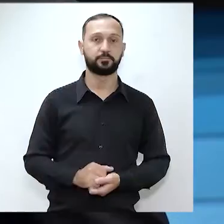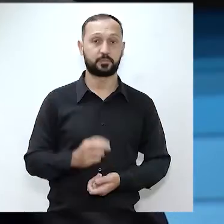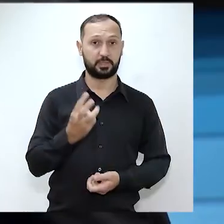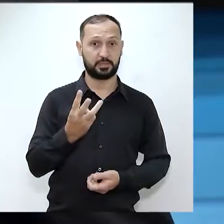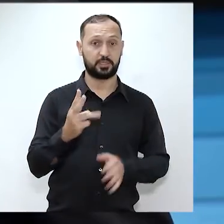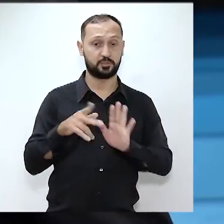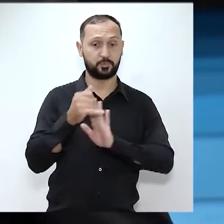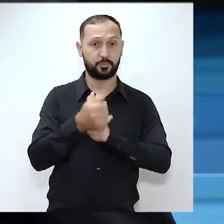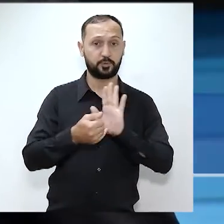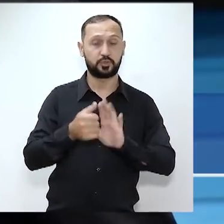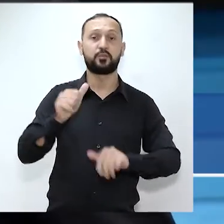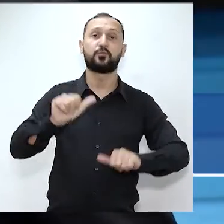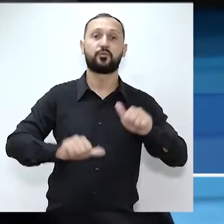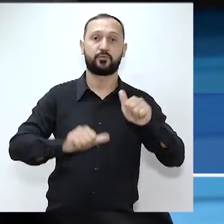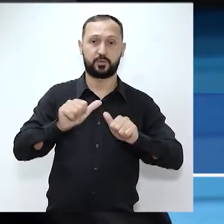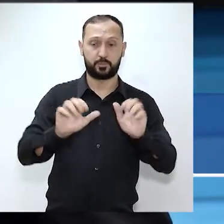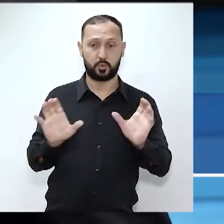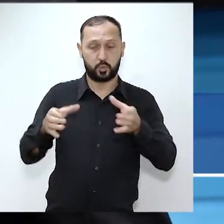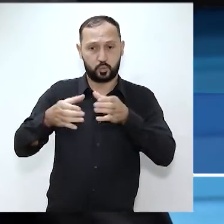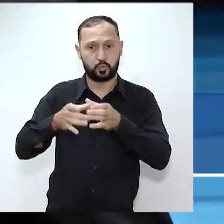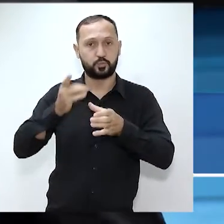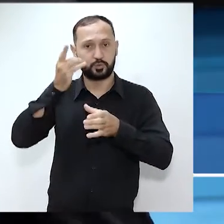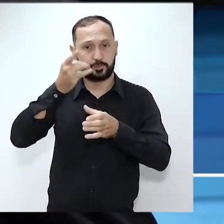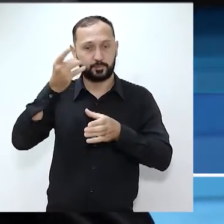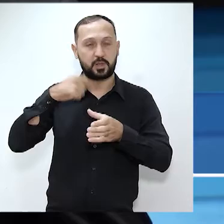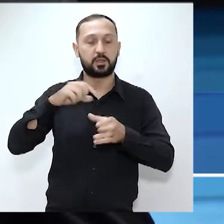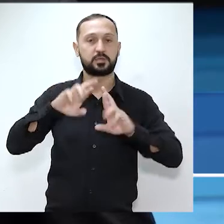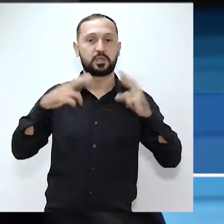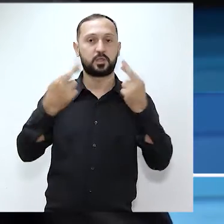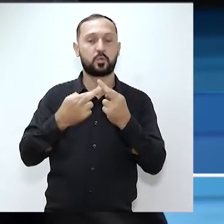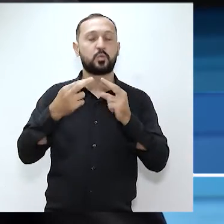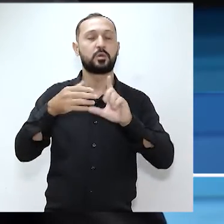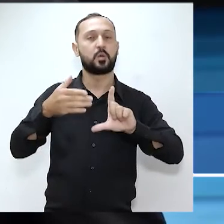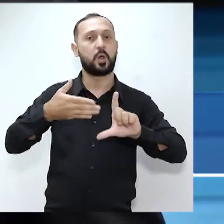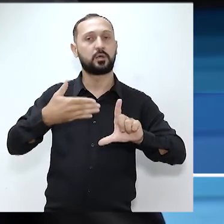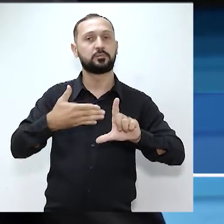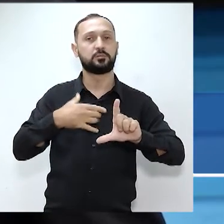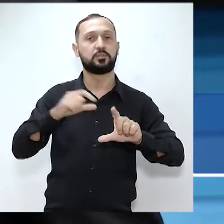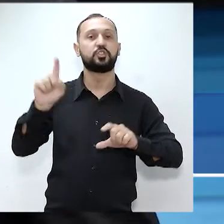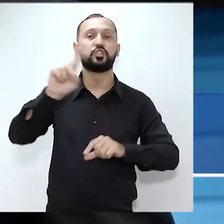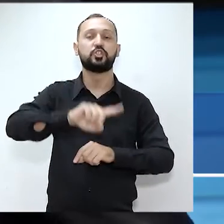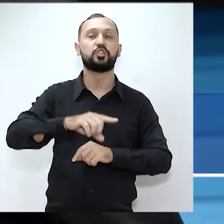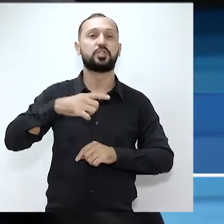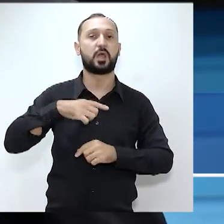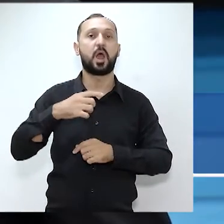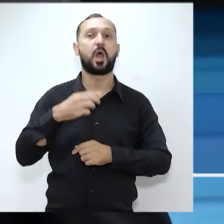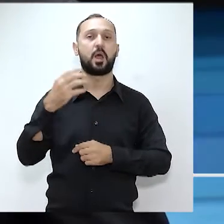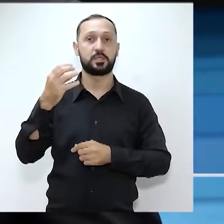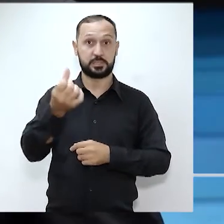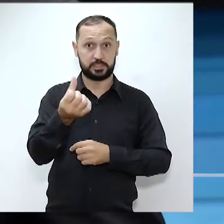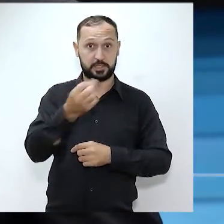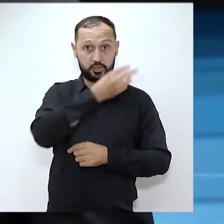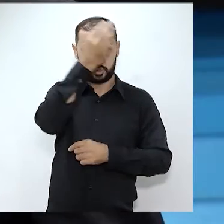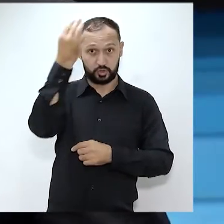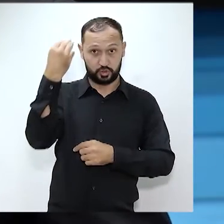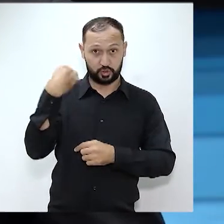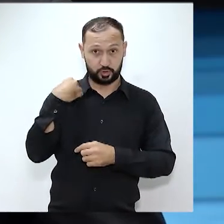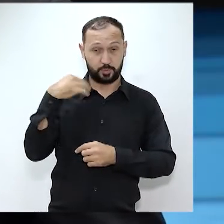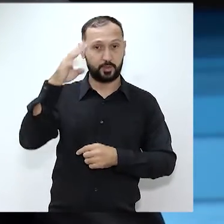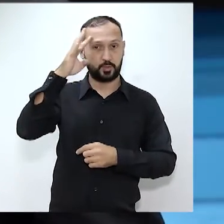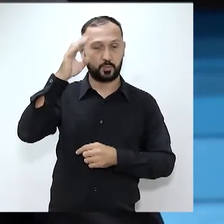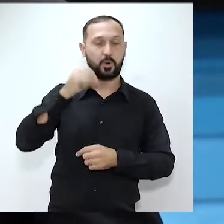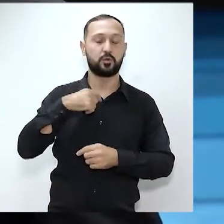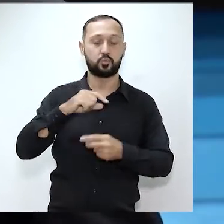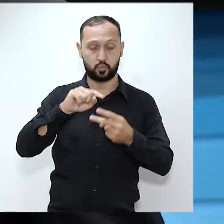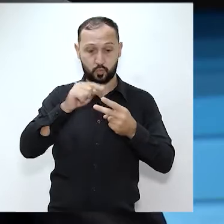Clarios. 3 projetos foram analisados pelos deputados durante a sessão remota realizada na quarta-feira, dia 6 de maio. Um deles segue para a